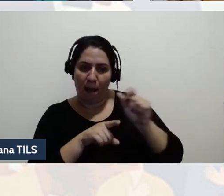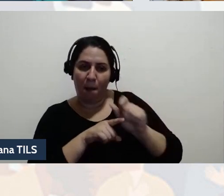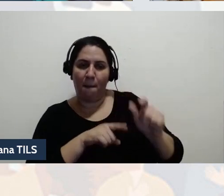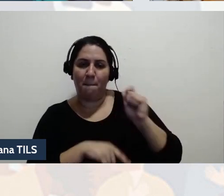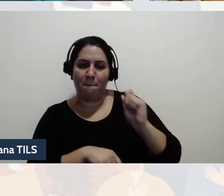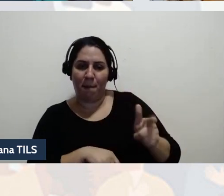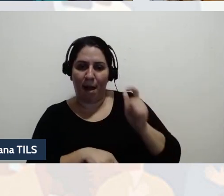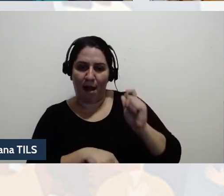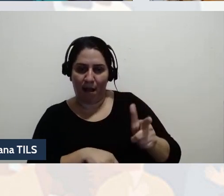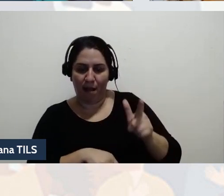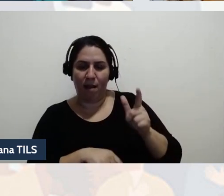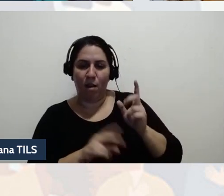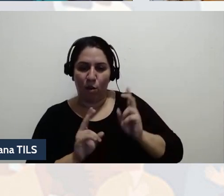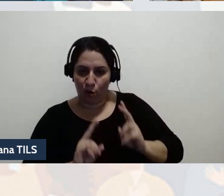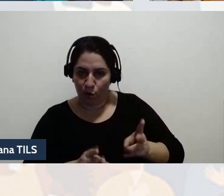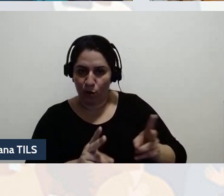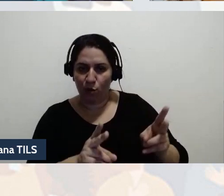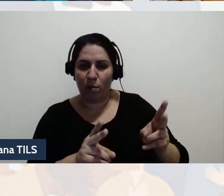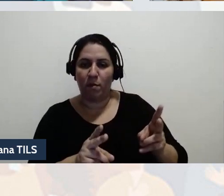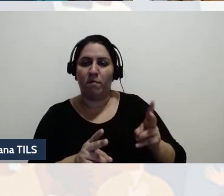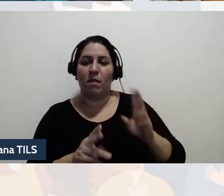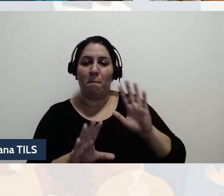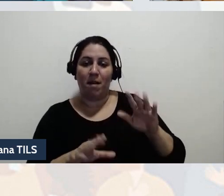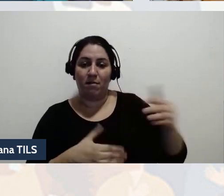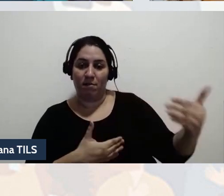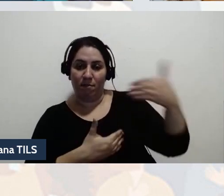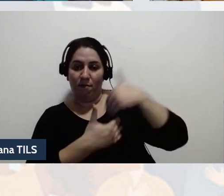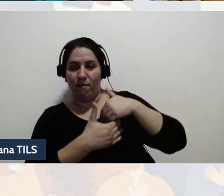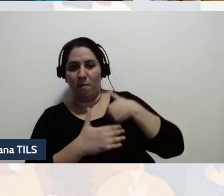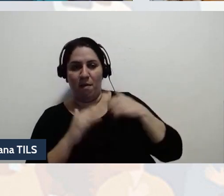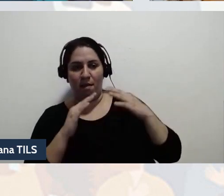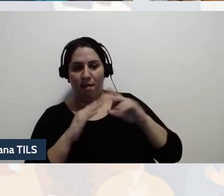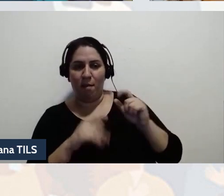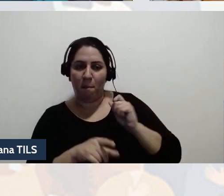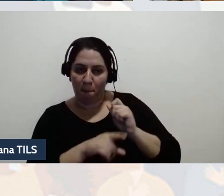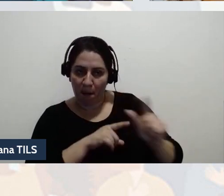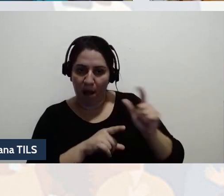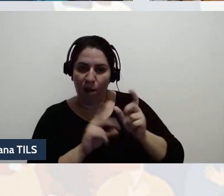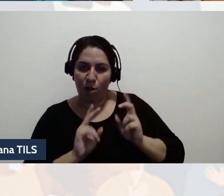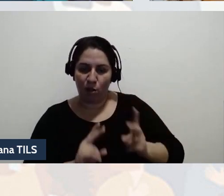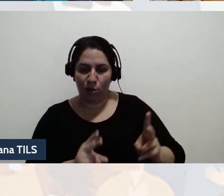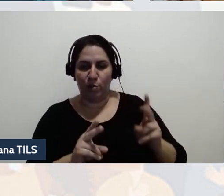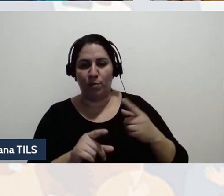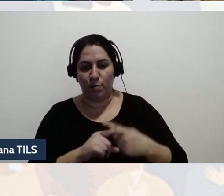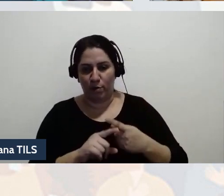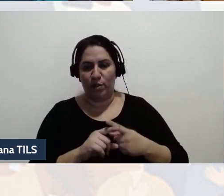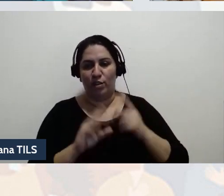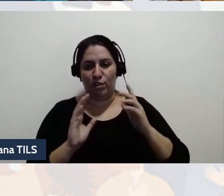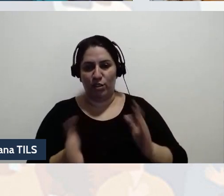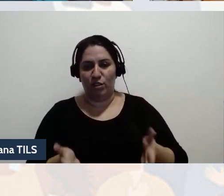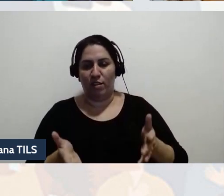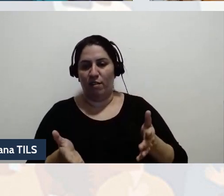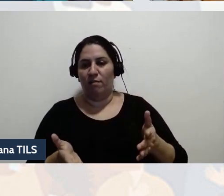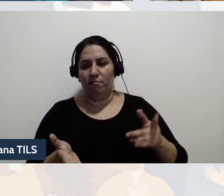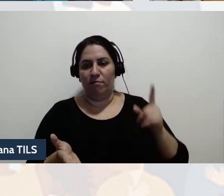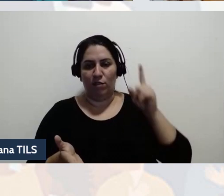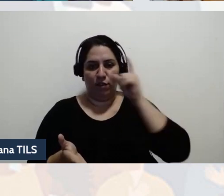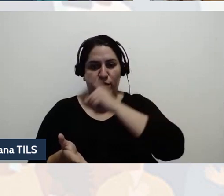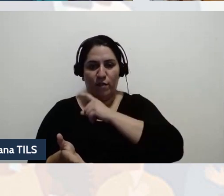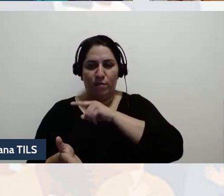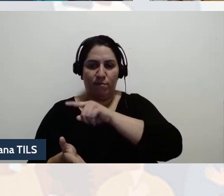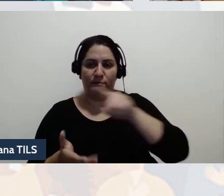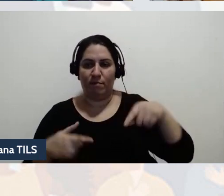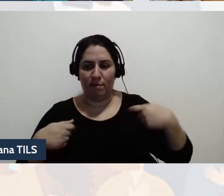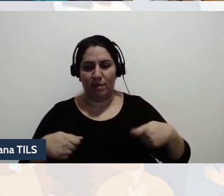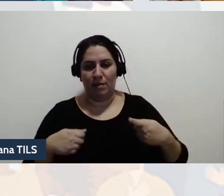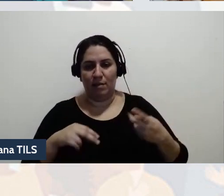empregadas, mesmo sem elas estarem indo trabalhar, né, porque estava no maior isolamento